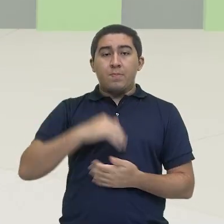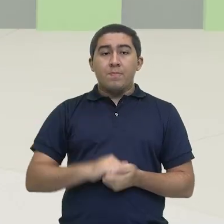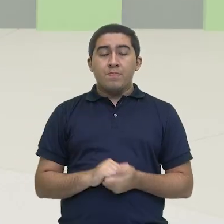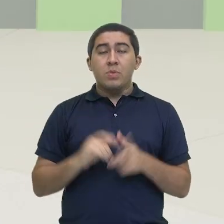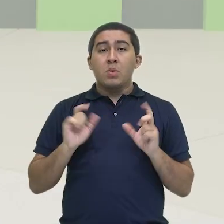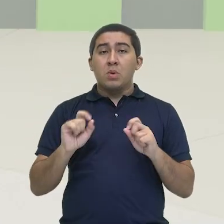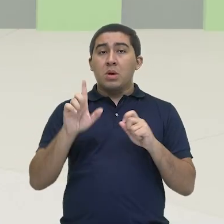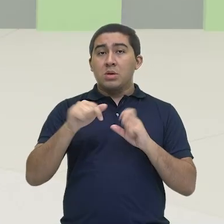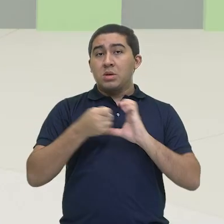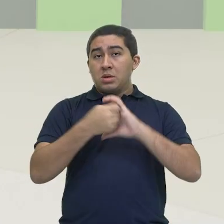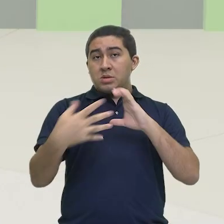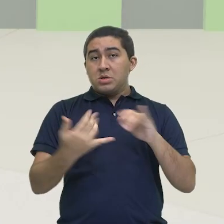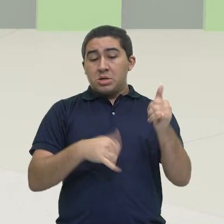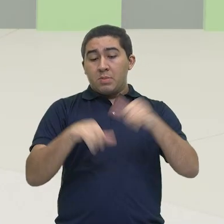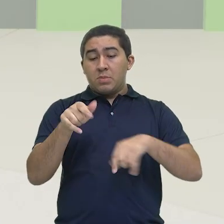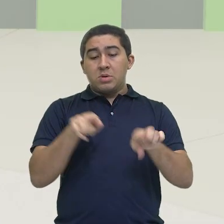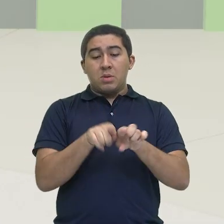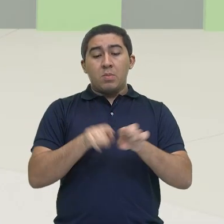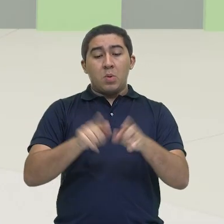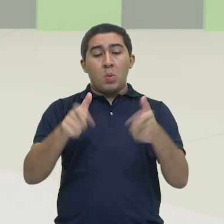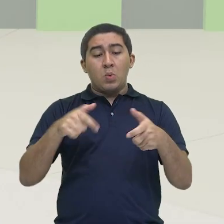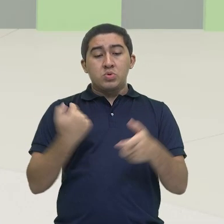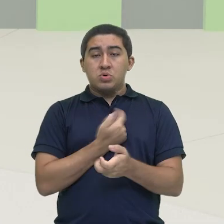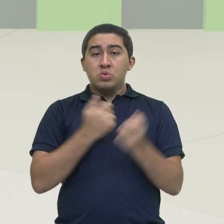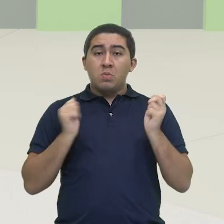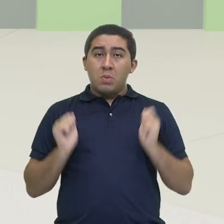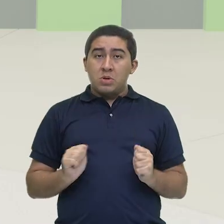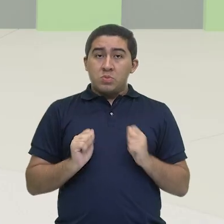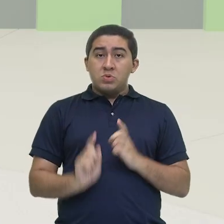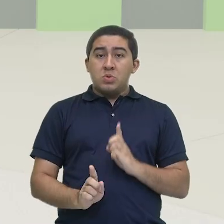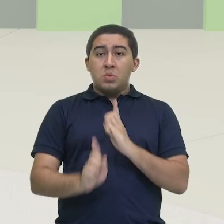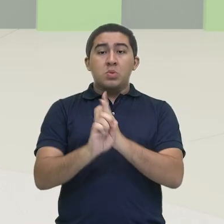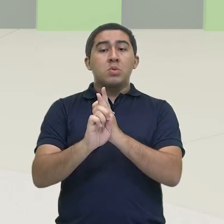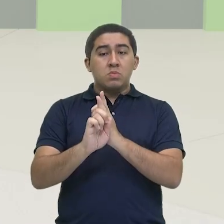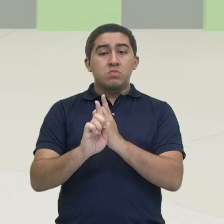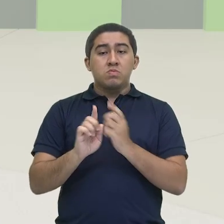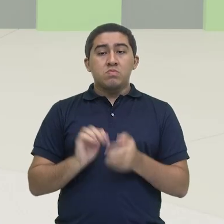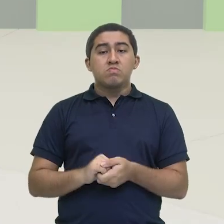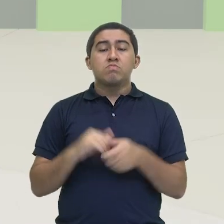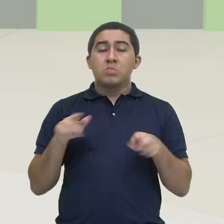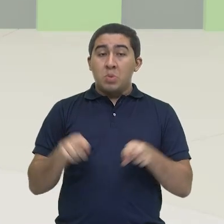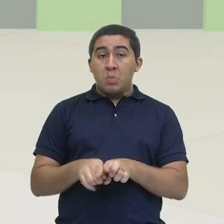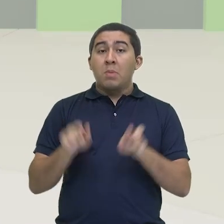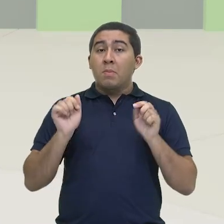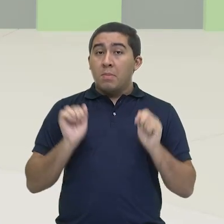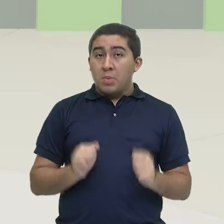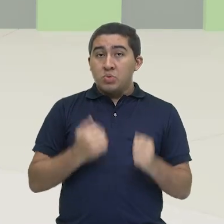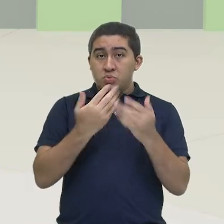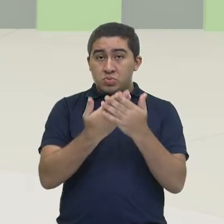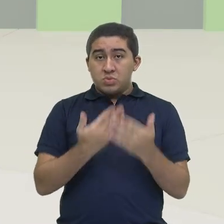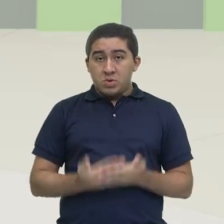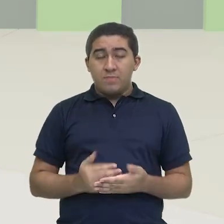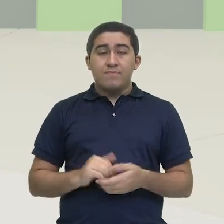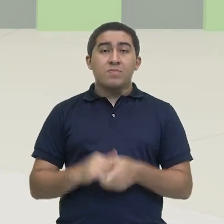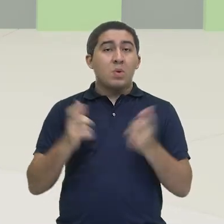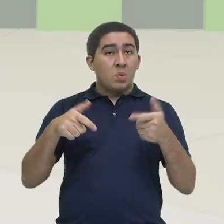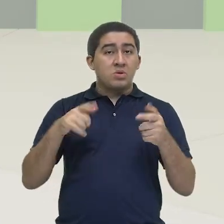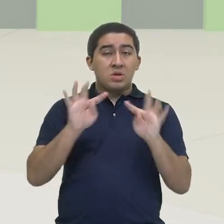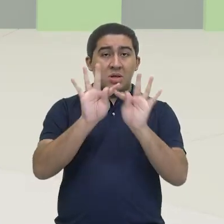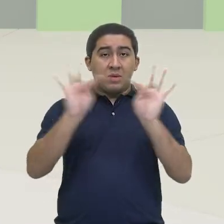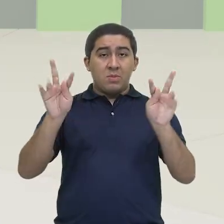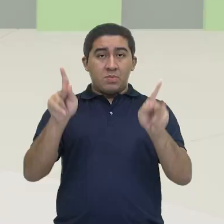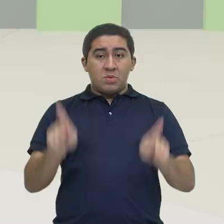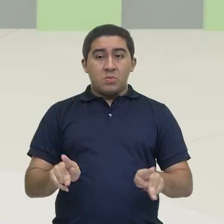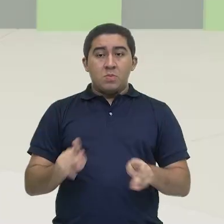esses elementos químicos e onde é que a gente encontra para a gente estudar esses elementos químicos na tabela